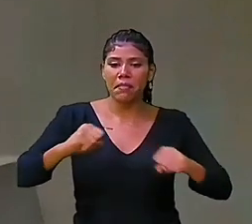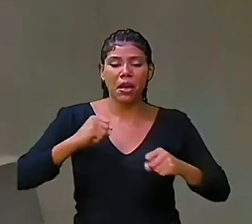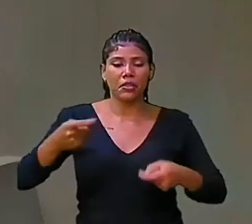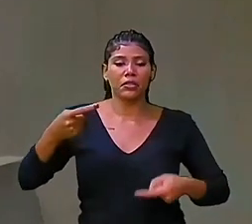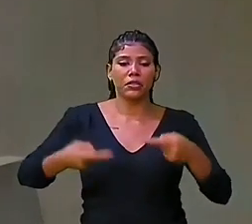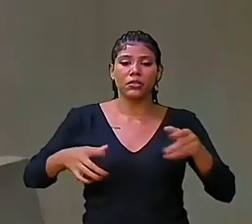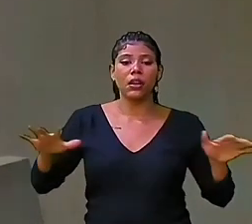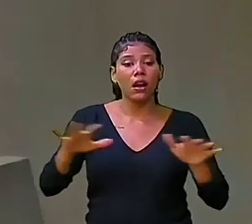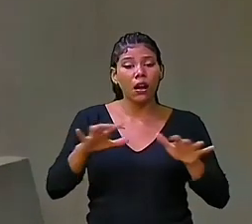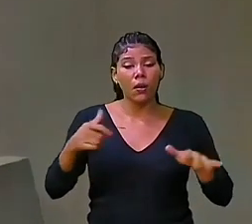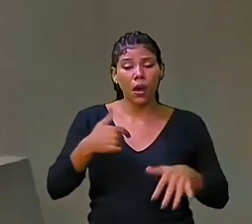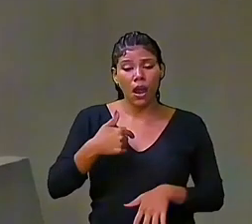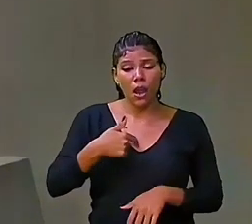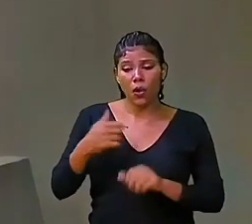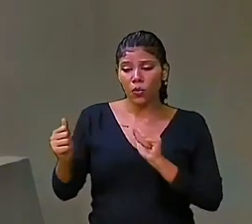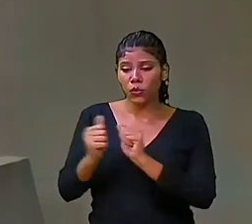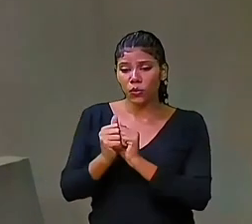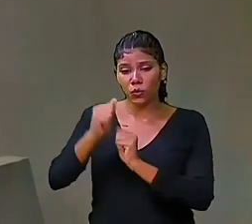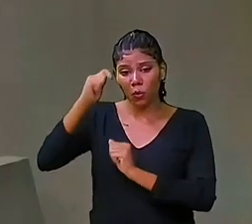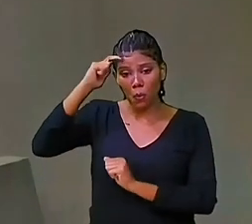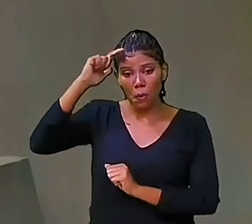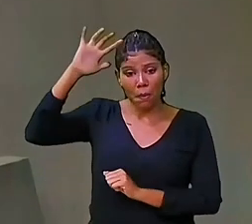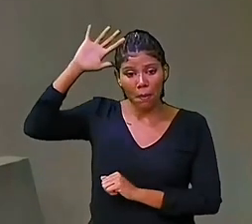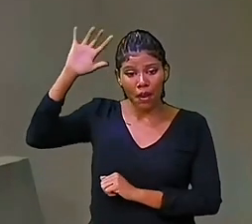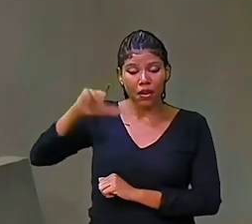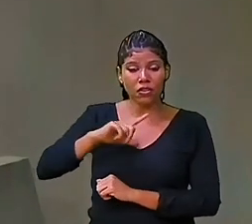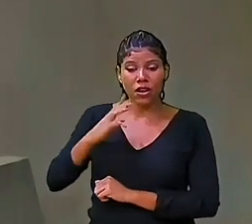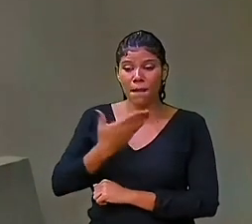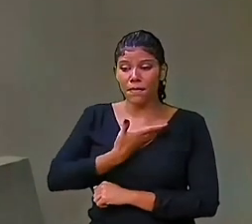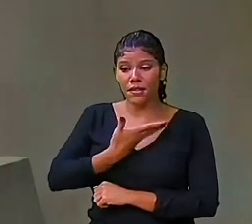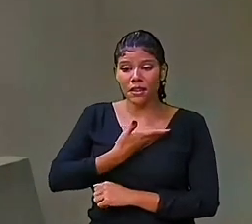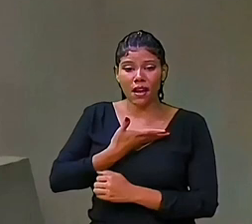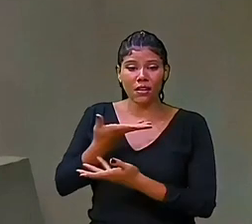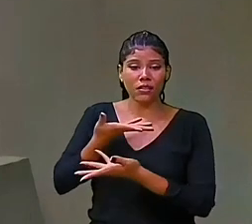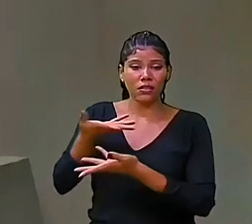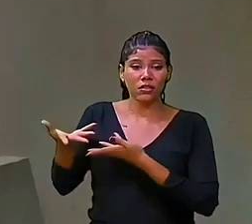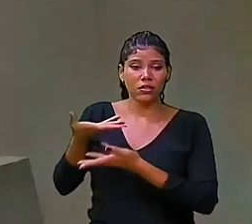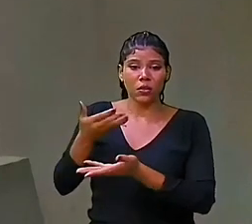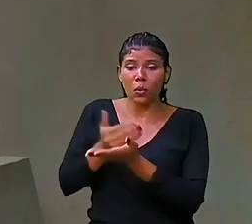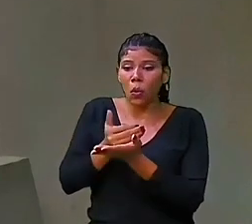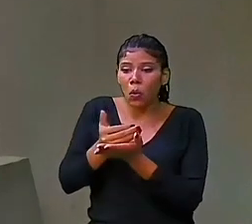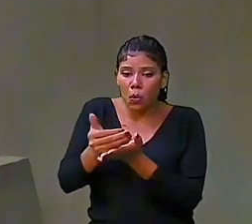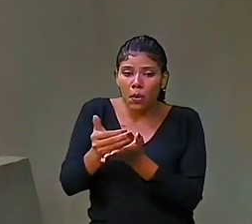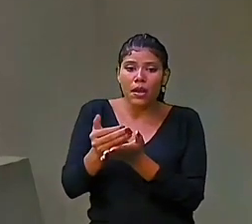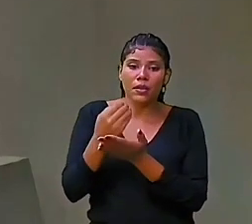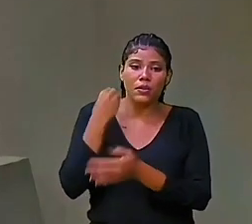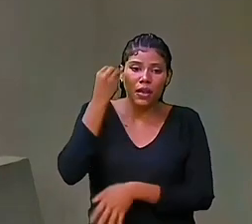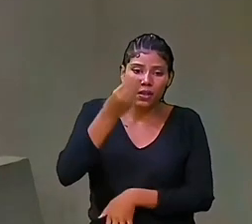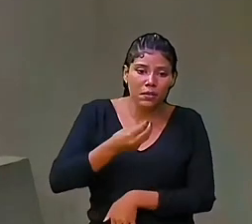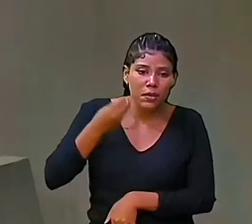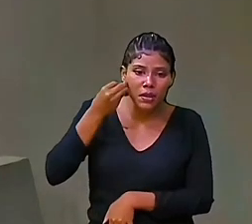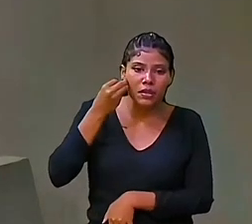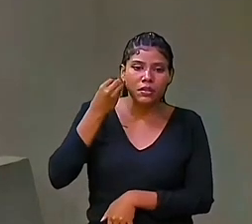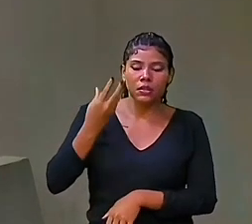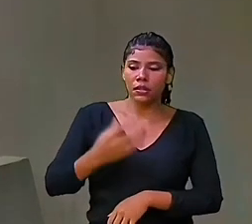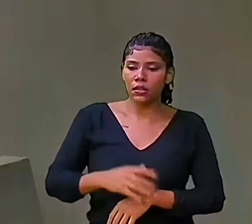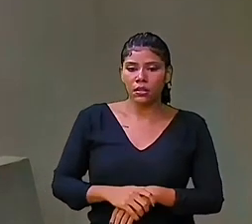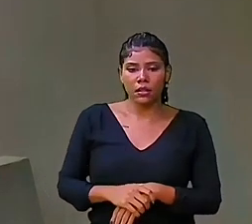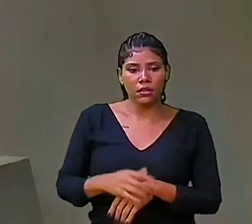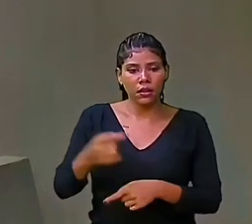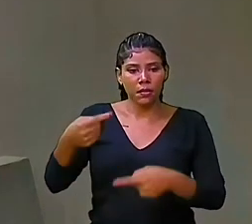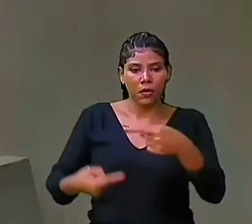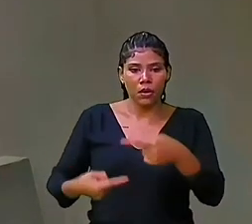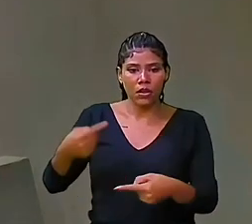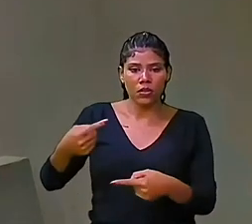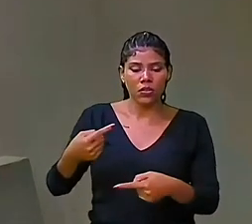caminhos políticos. Um ser humano, no início da sua vida pública, de maneira covarde,